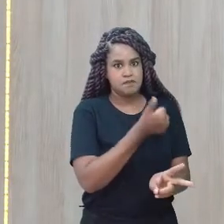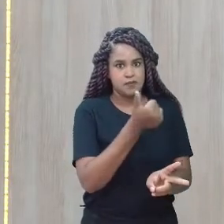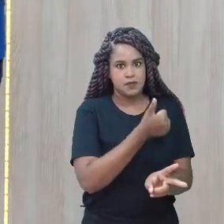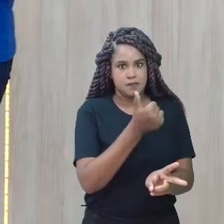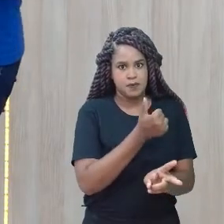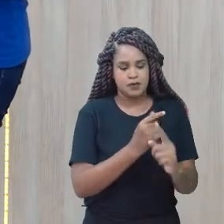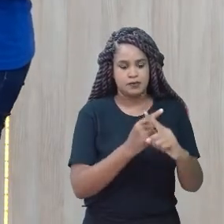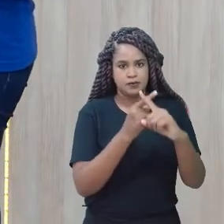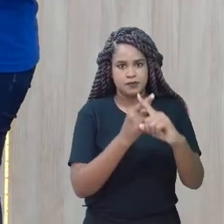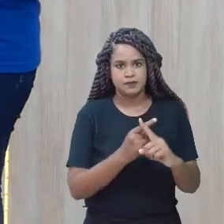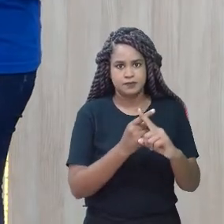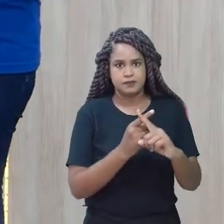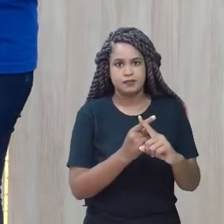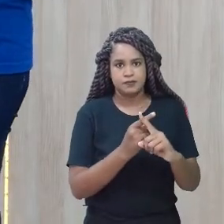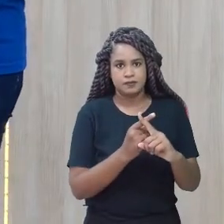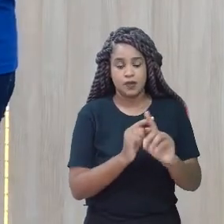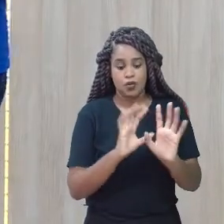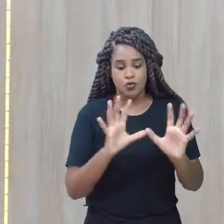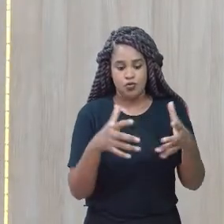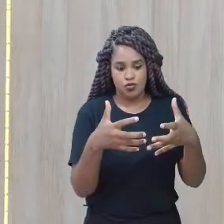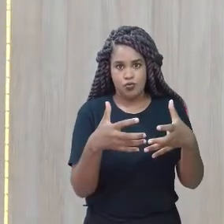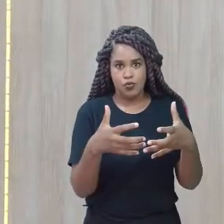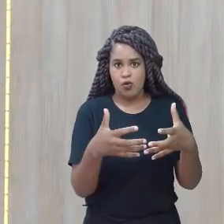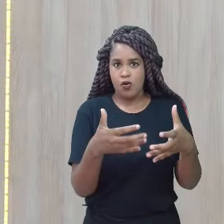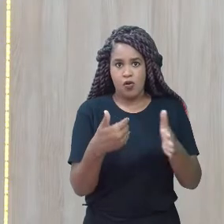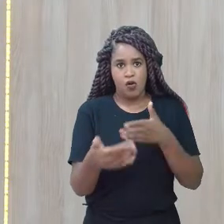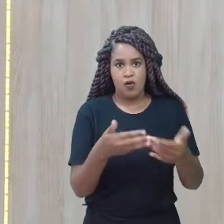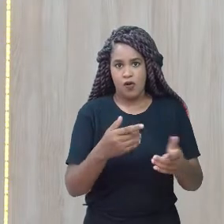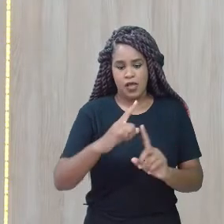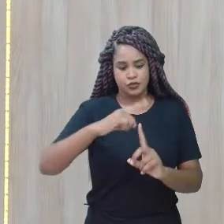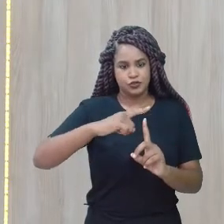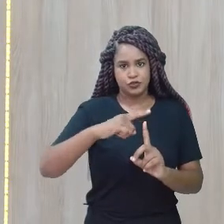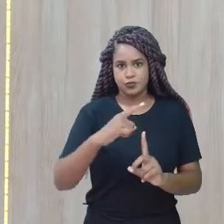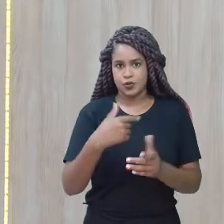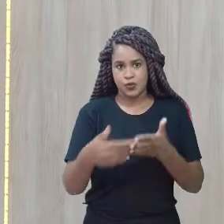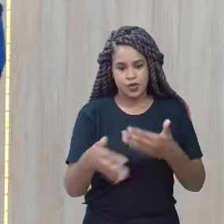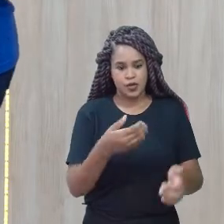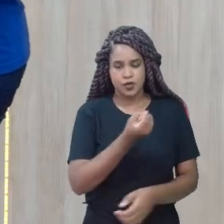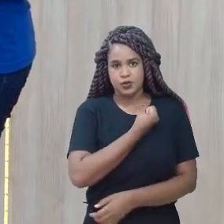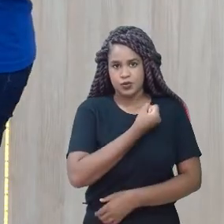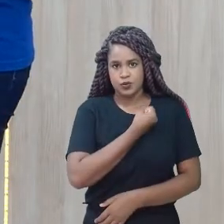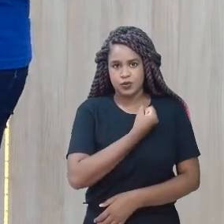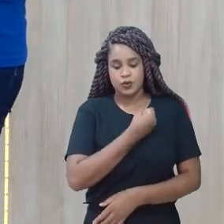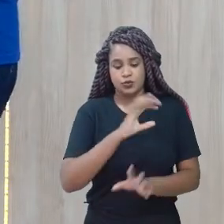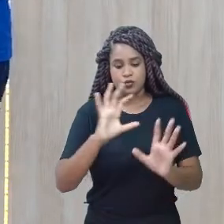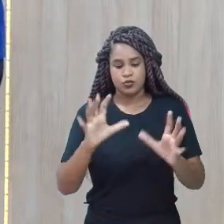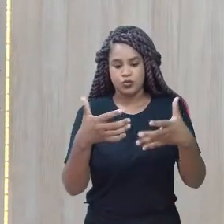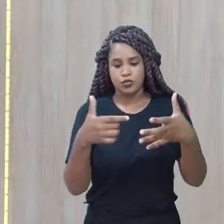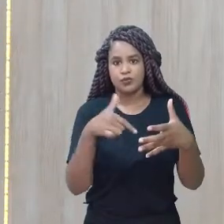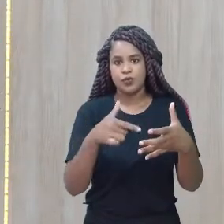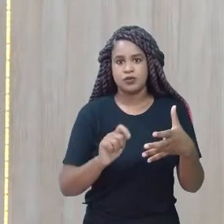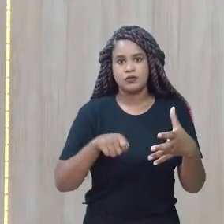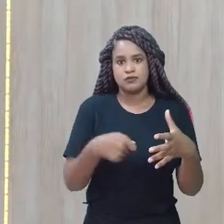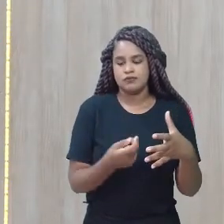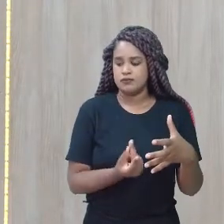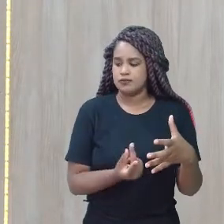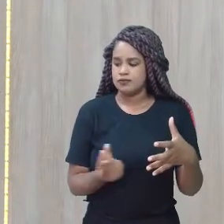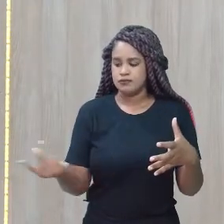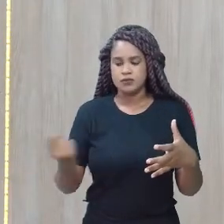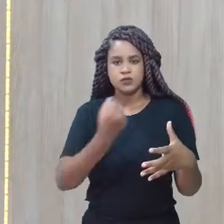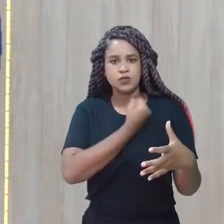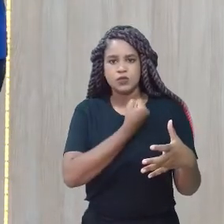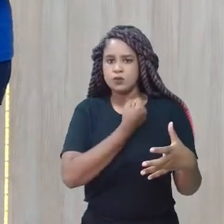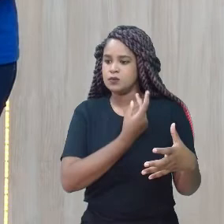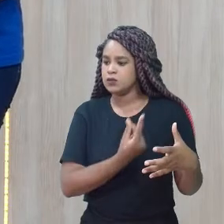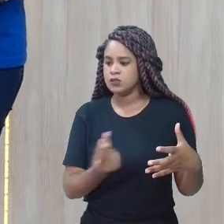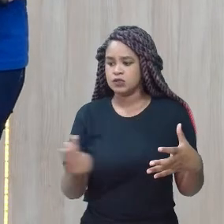múltiplo e esse conjunto, independente do tipo, né, do número que a gente escolher, esse conjunto vai ser um conjunto infinito, tá certo? Então,